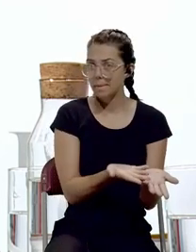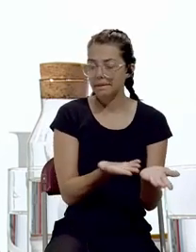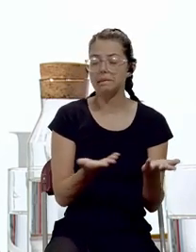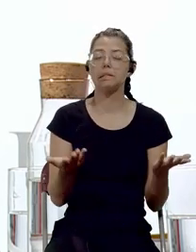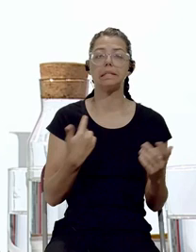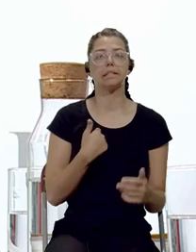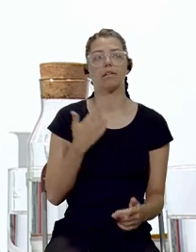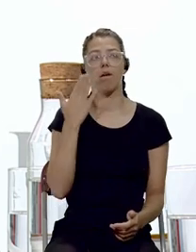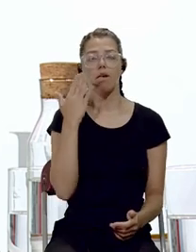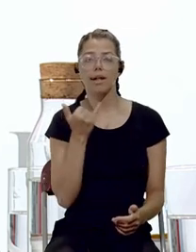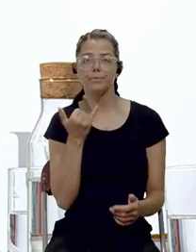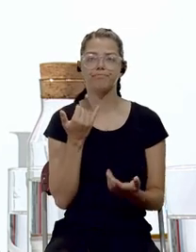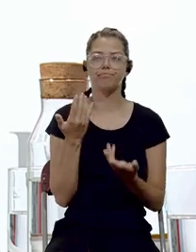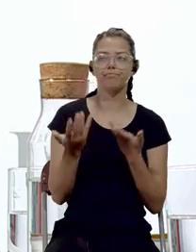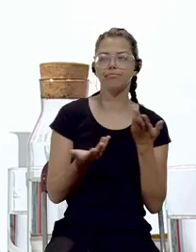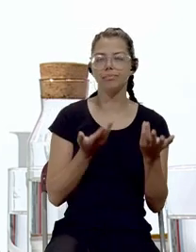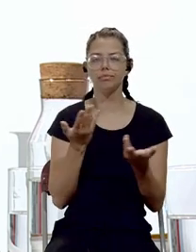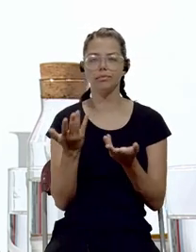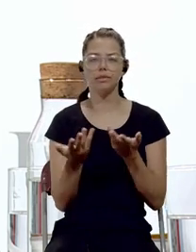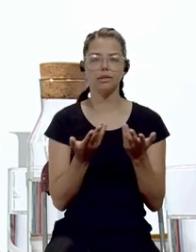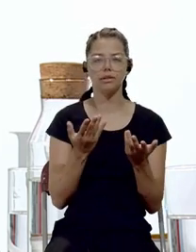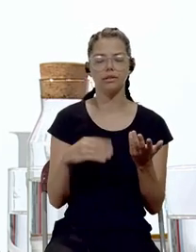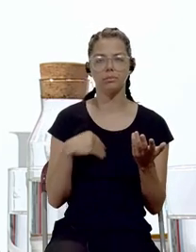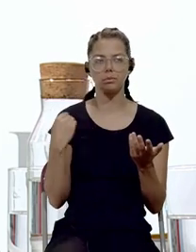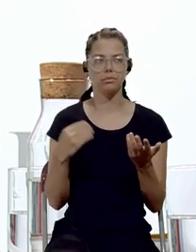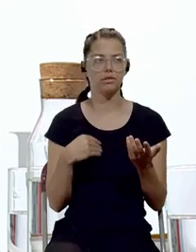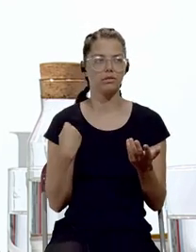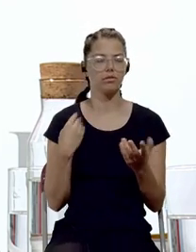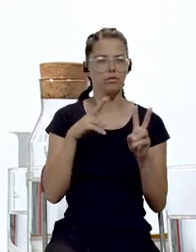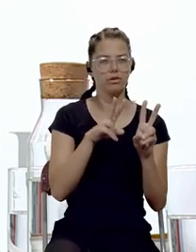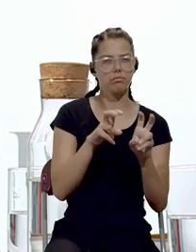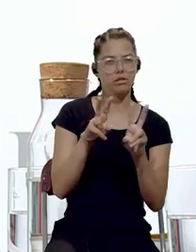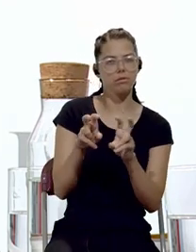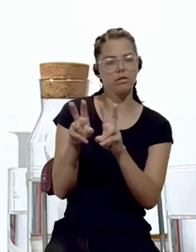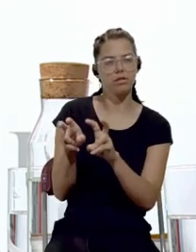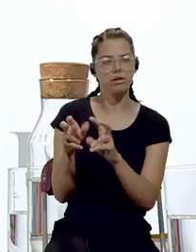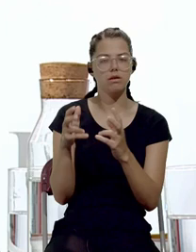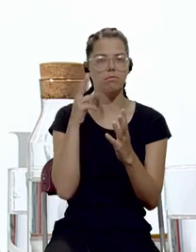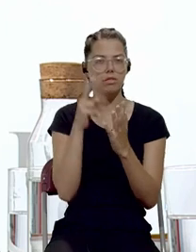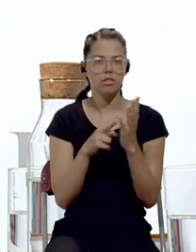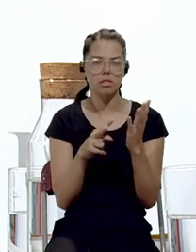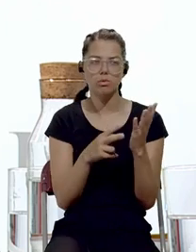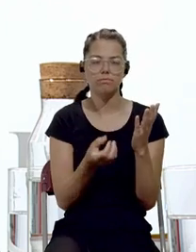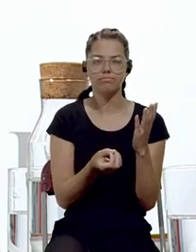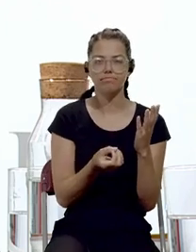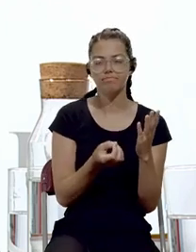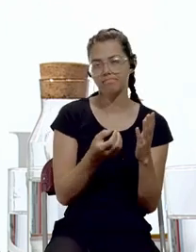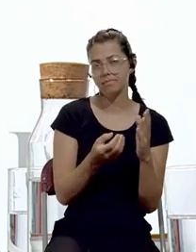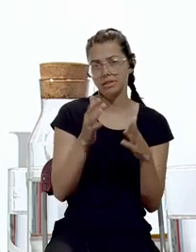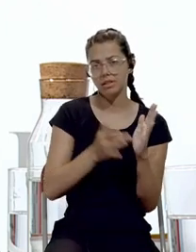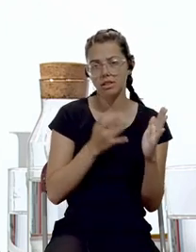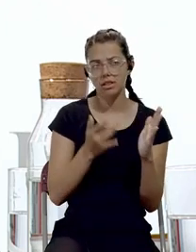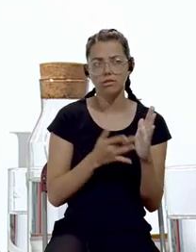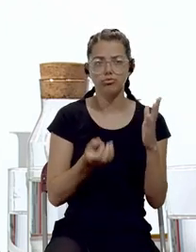E eu fui tentando um bocadinho ir buscar estas preocupações, estes temas, criar estas leituras que eu ainda não